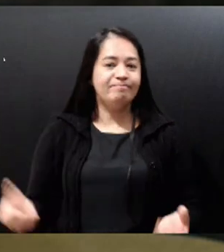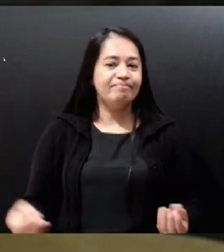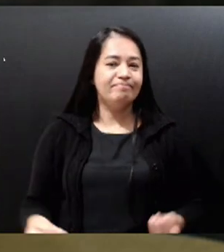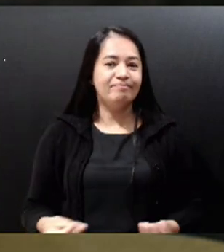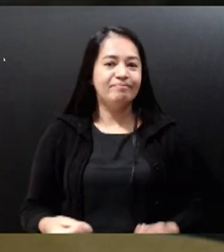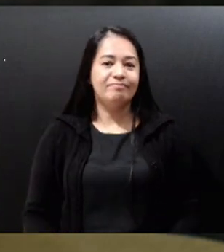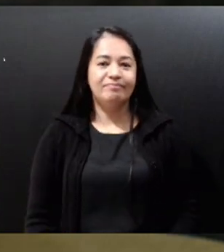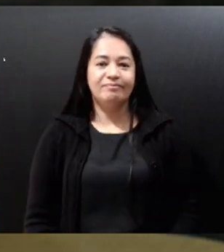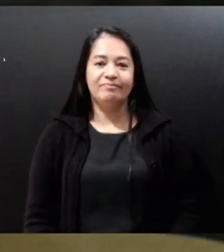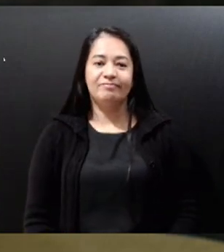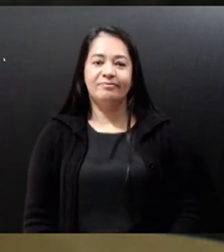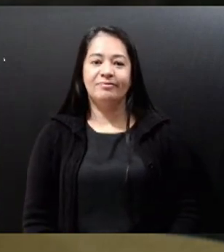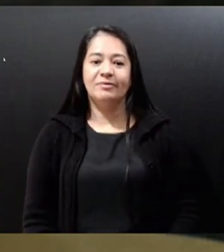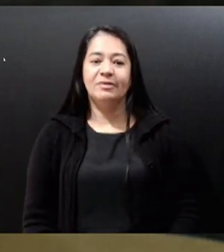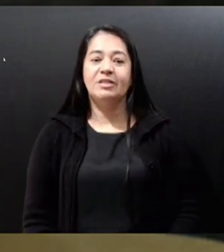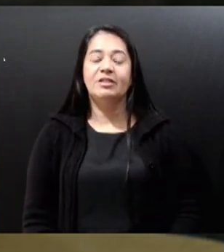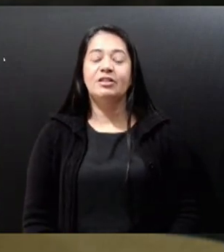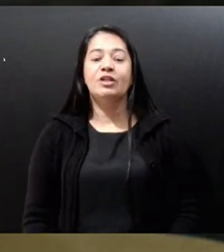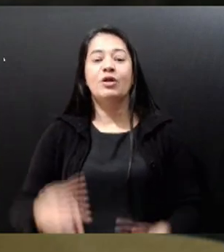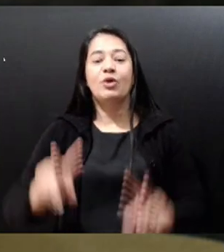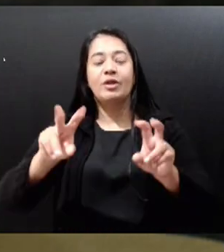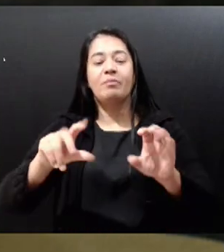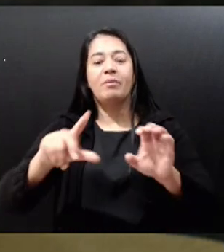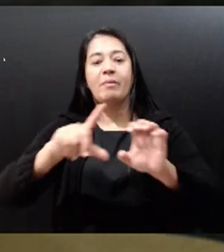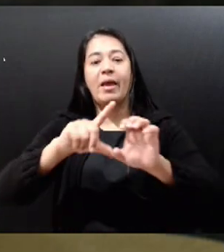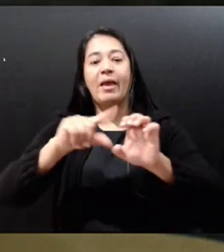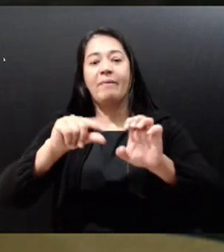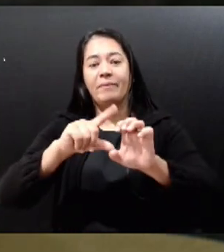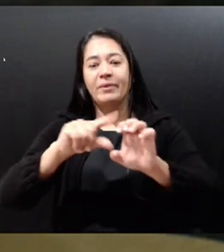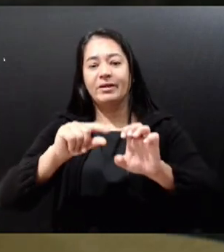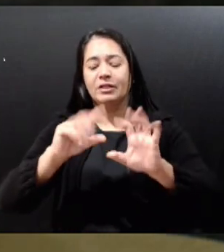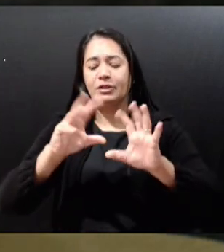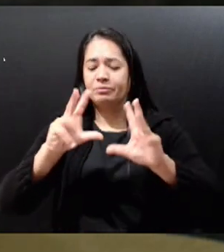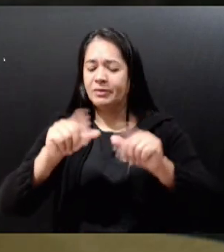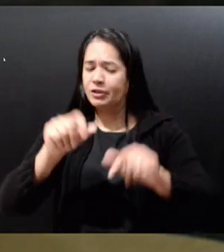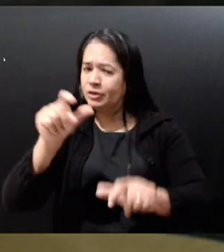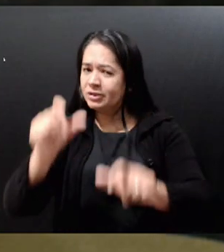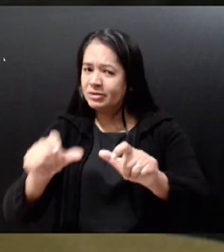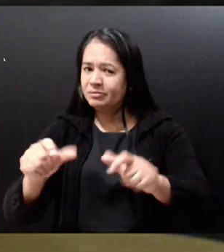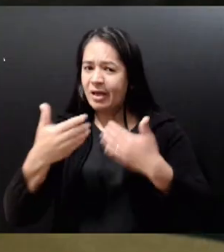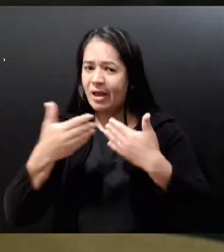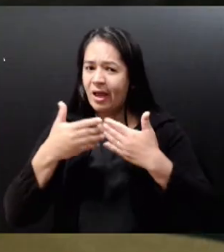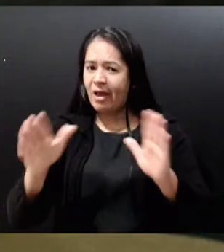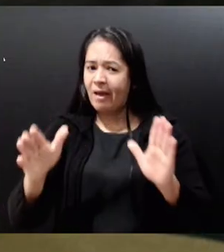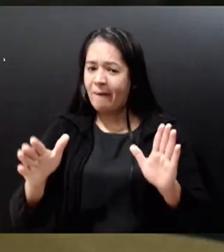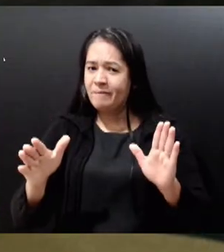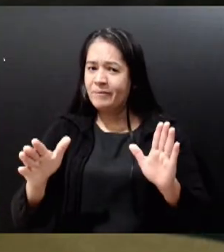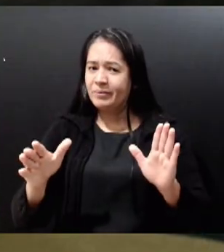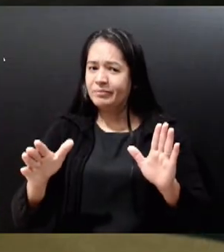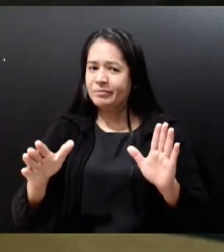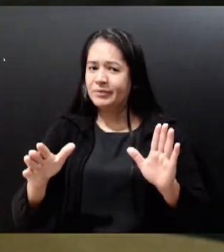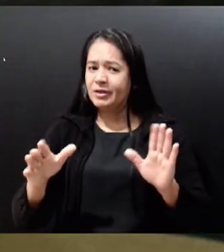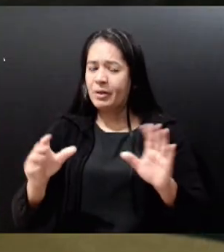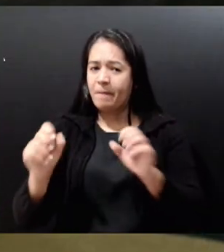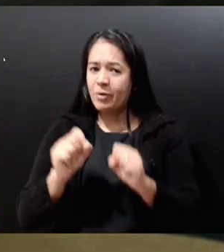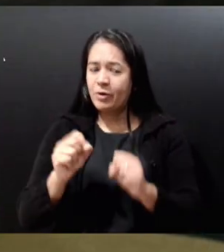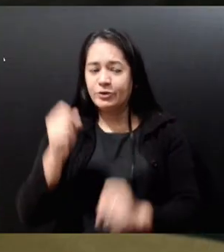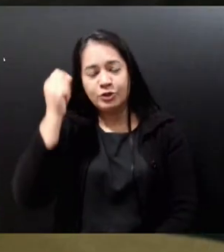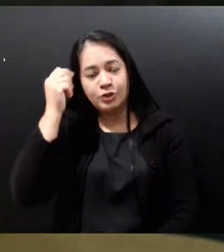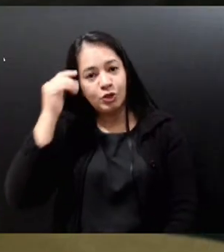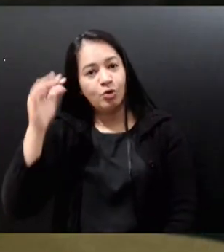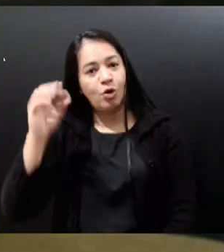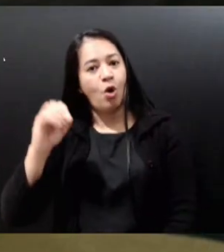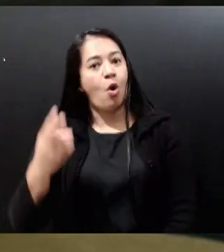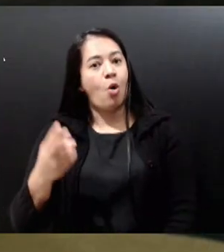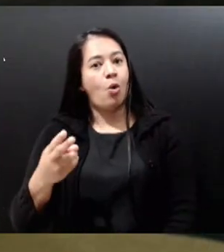empreender, isso mesmo, é para todo mundo. Abrir o próprio negócio pode ser um sonho ou um grande